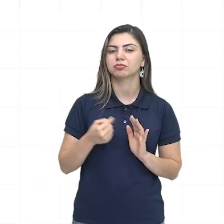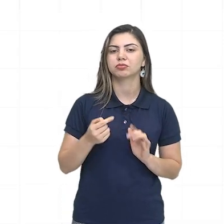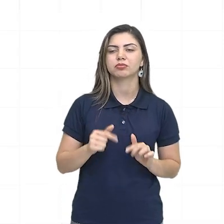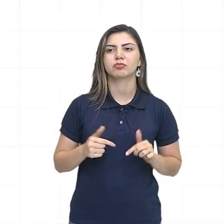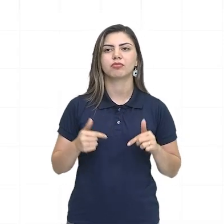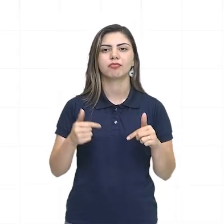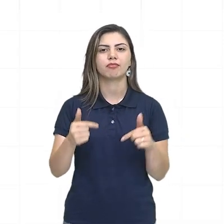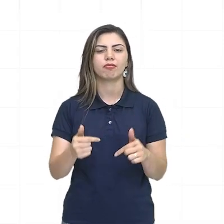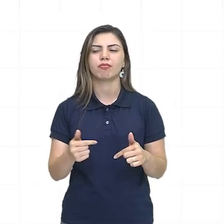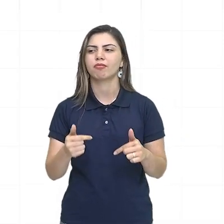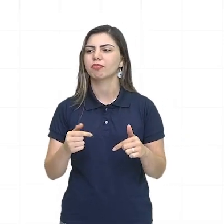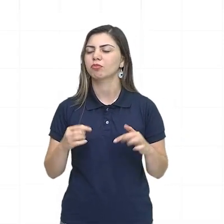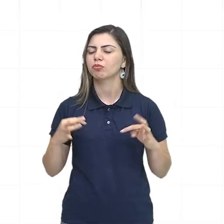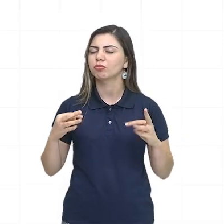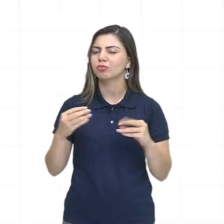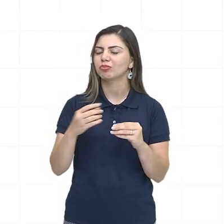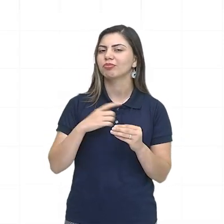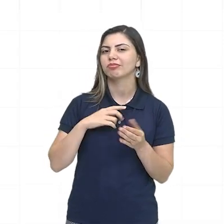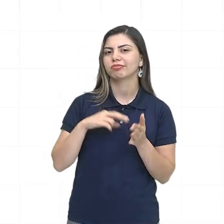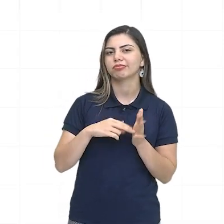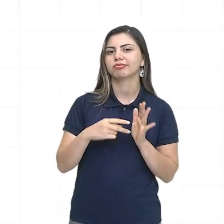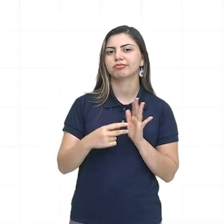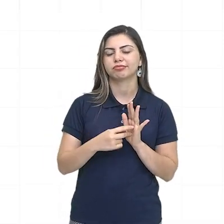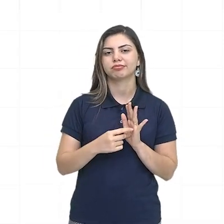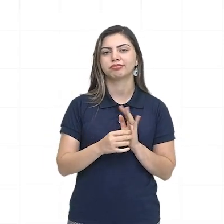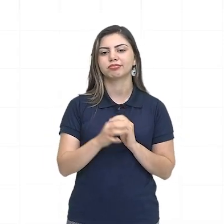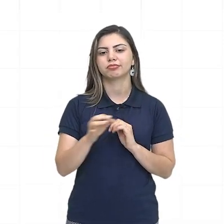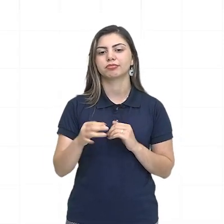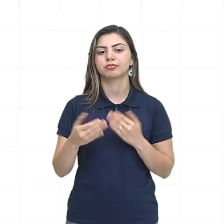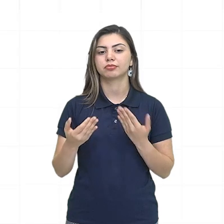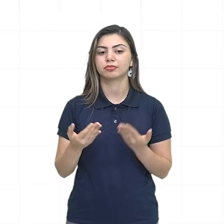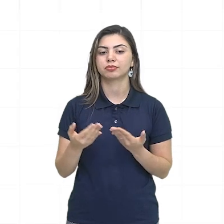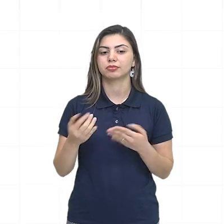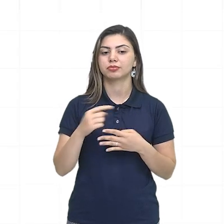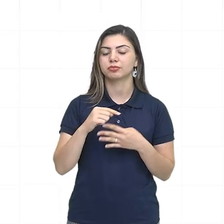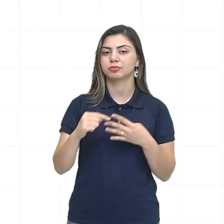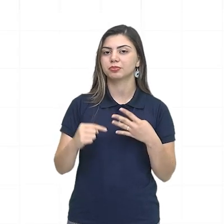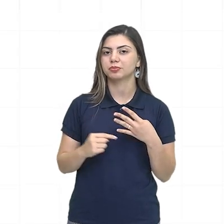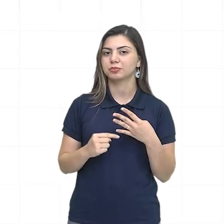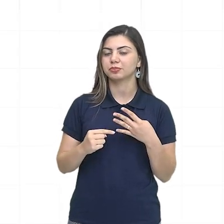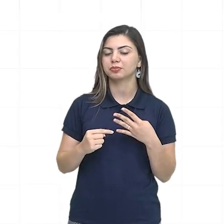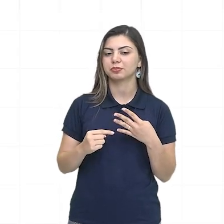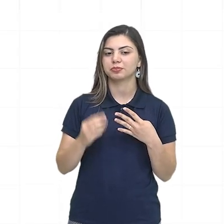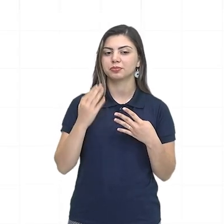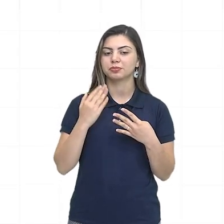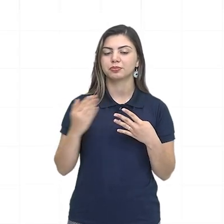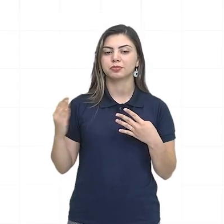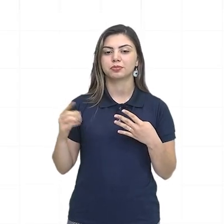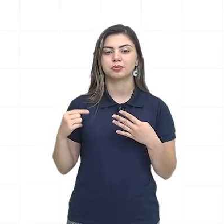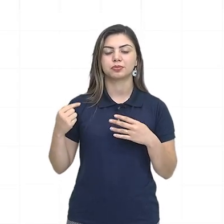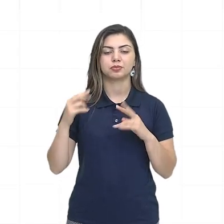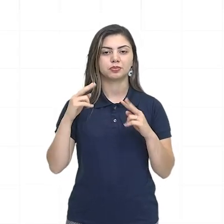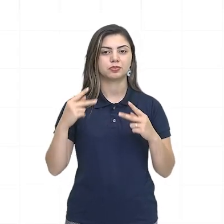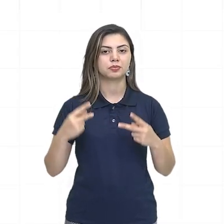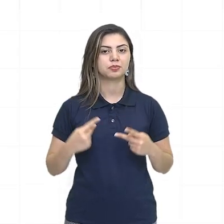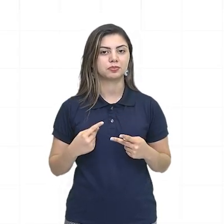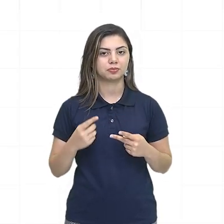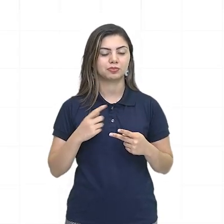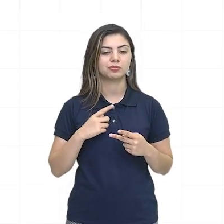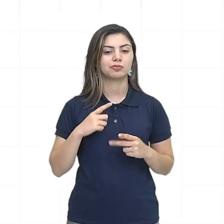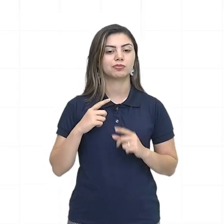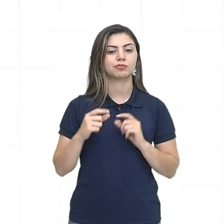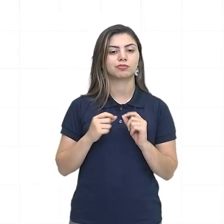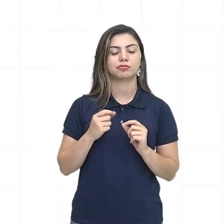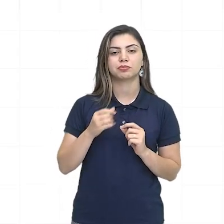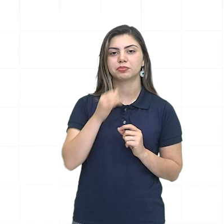tudo o que fazemos simboliza algo. Colocamos 4 pontinhos aí. O ser humano ele é um ser simbólico,